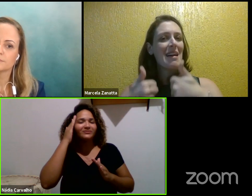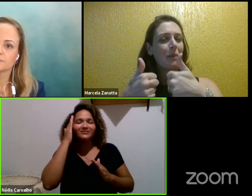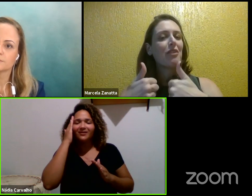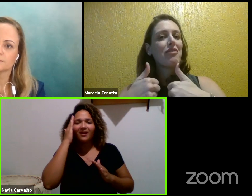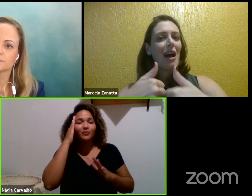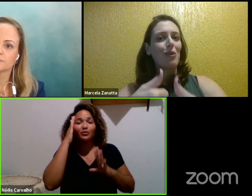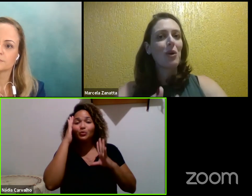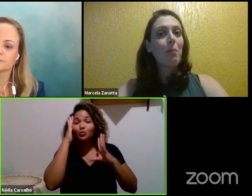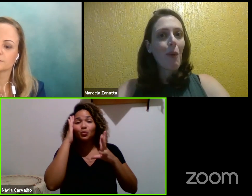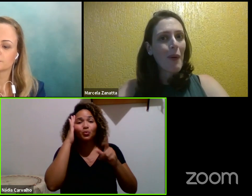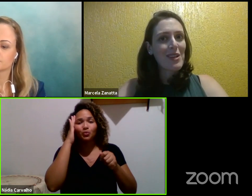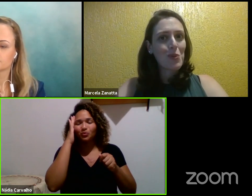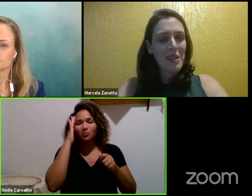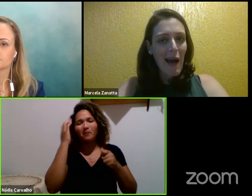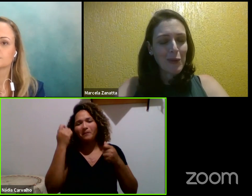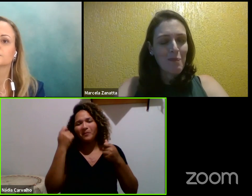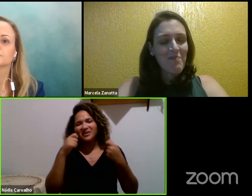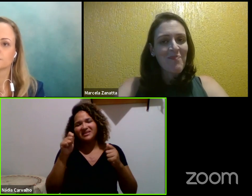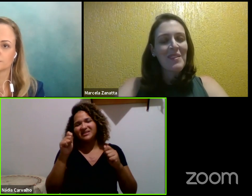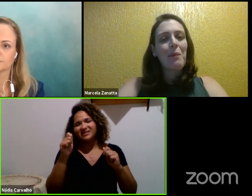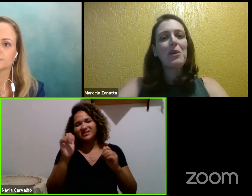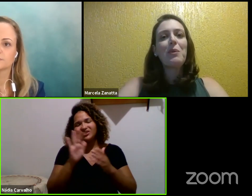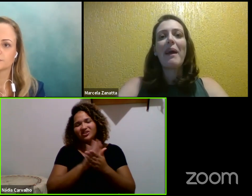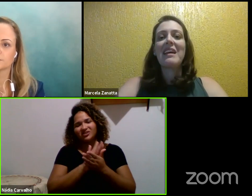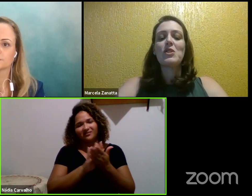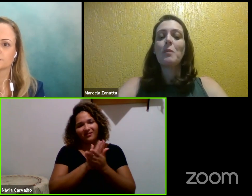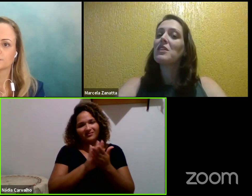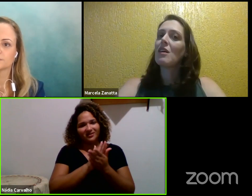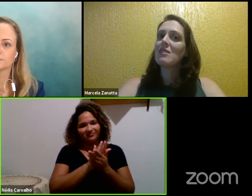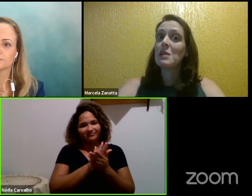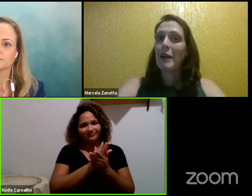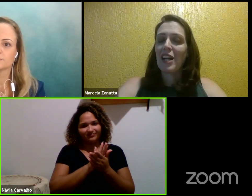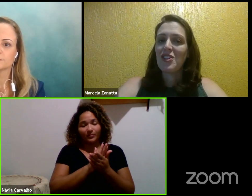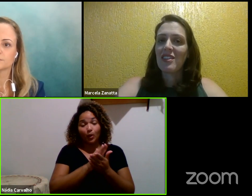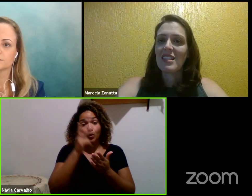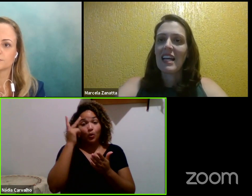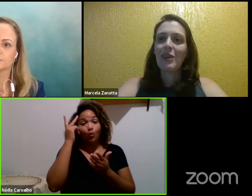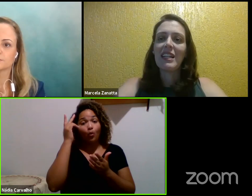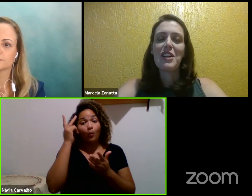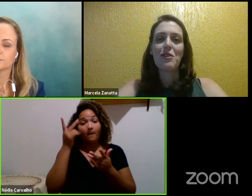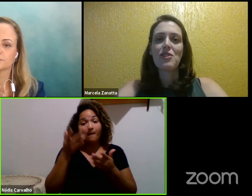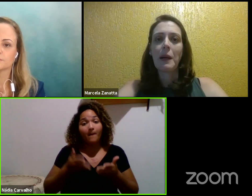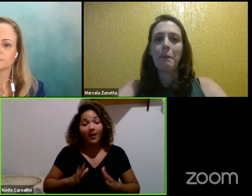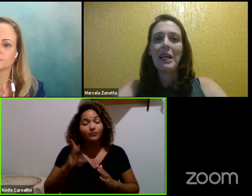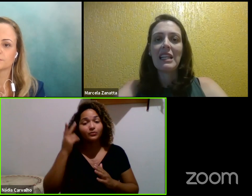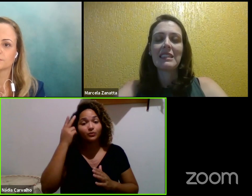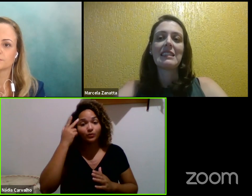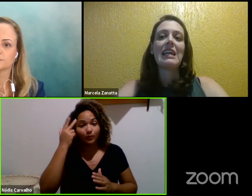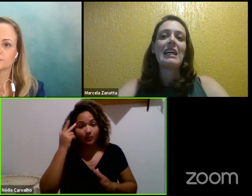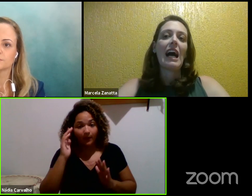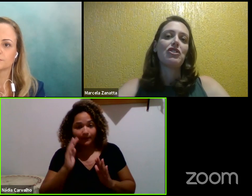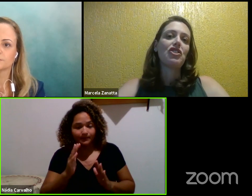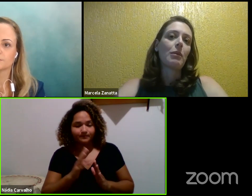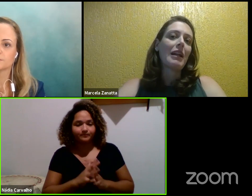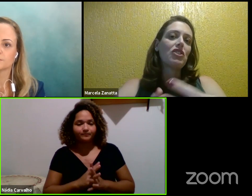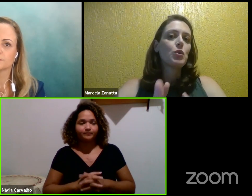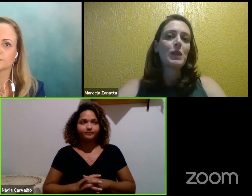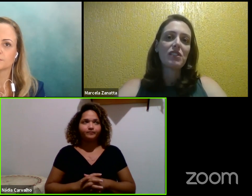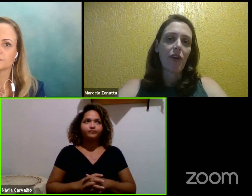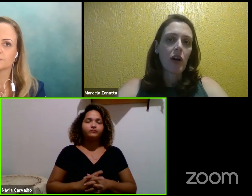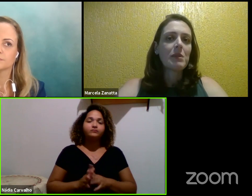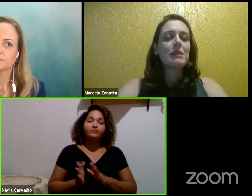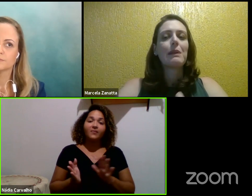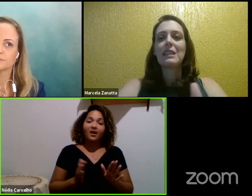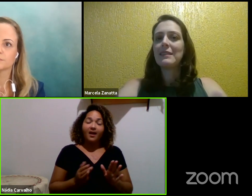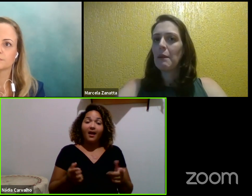funcionar e para no final ter um bom resultado. Muito bem, sobre as nossas práticas, né? Então, aqui na região de Campinas, a gente trabalha de